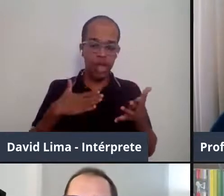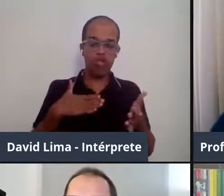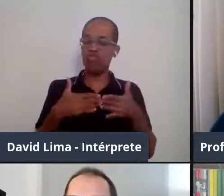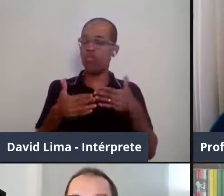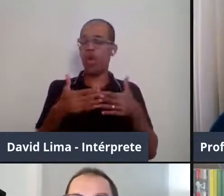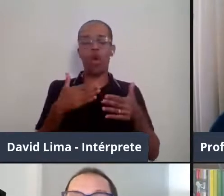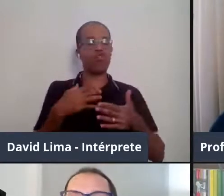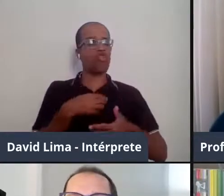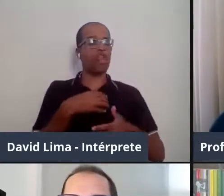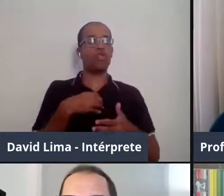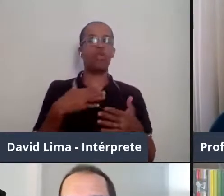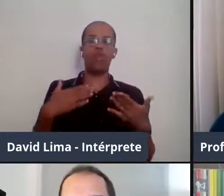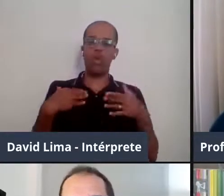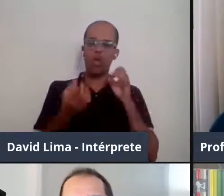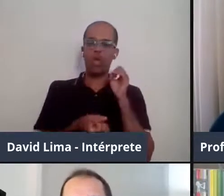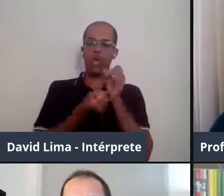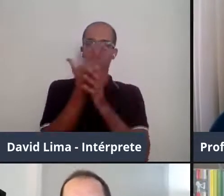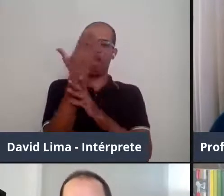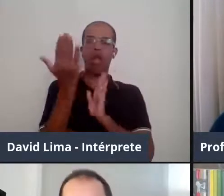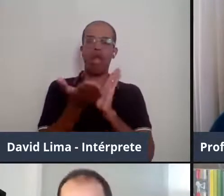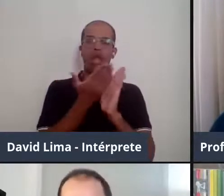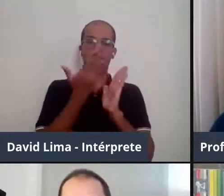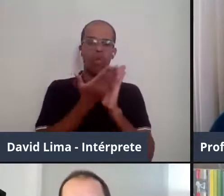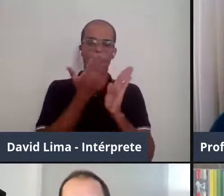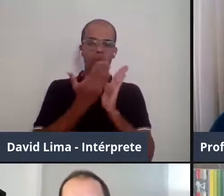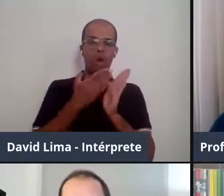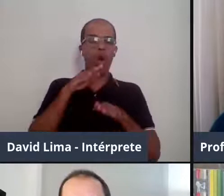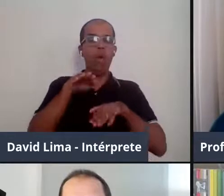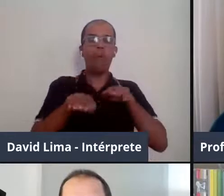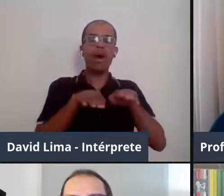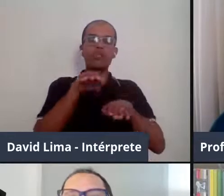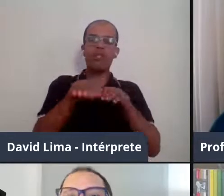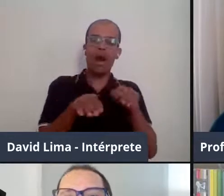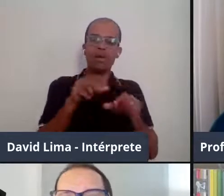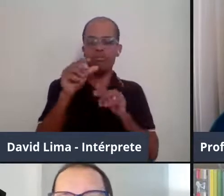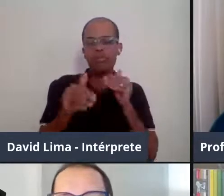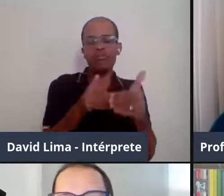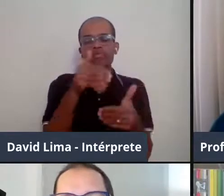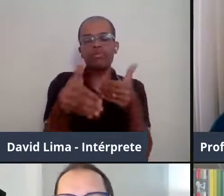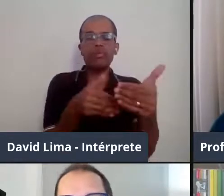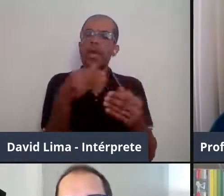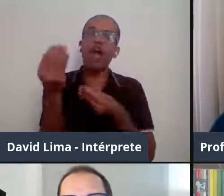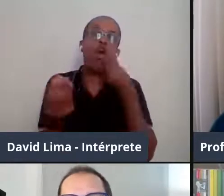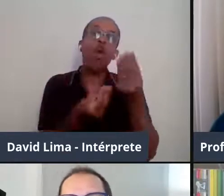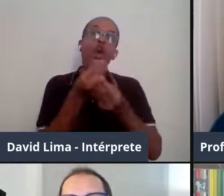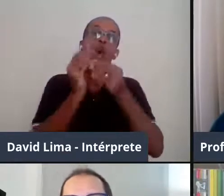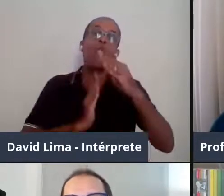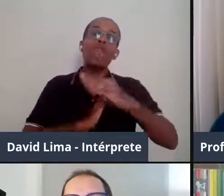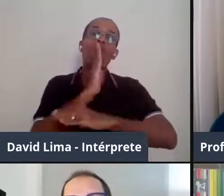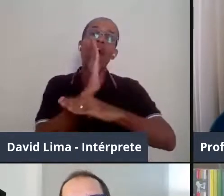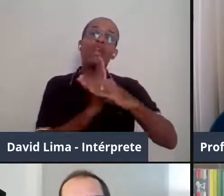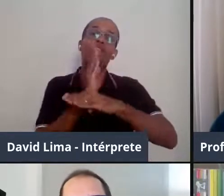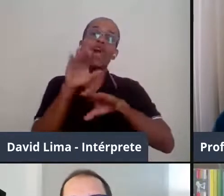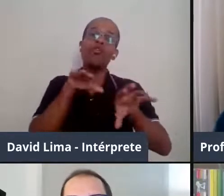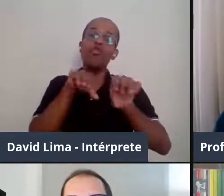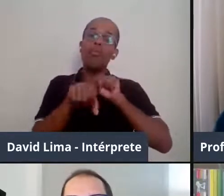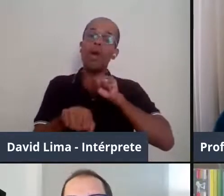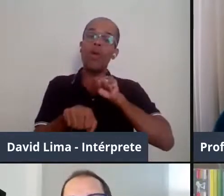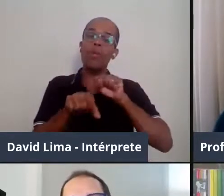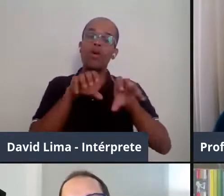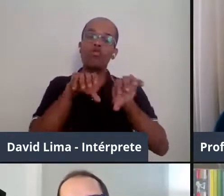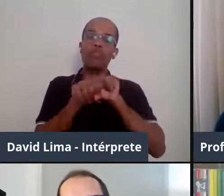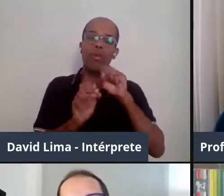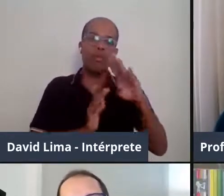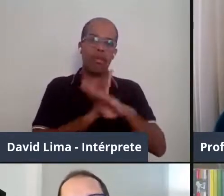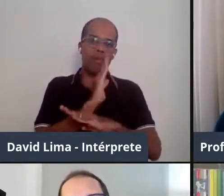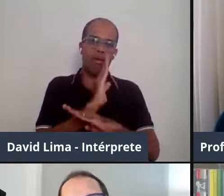elaborar esse manual, esse passo a passo, de como validar o diploma por